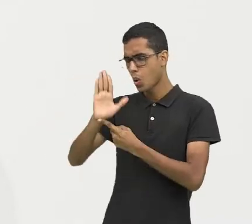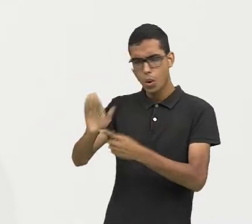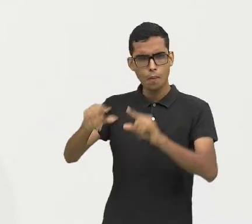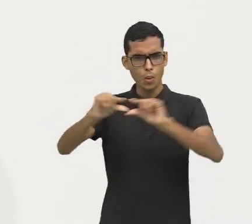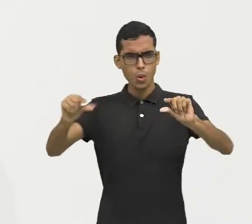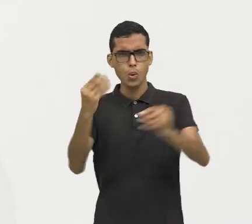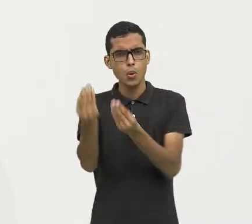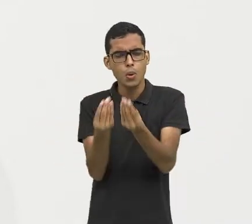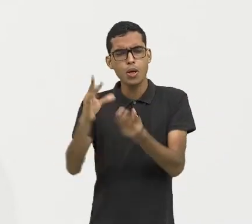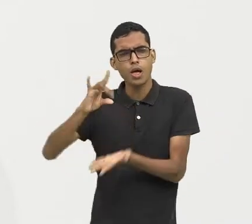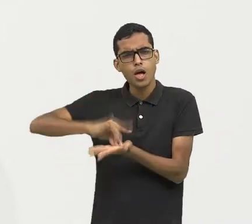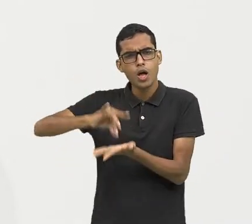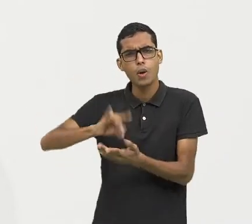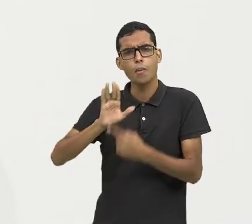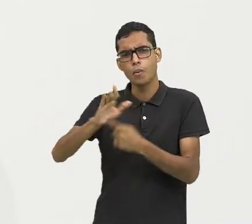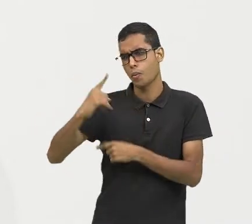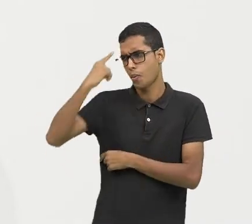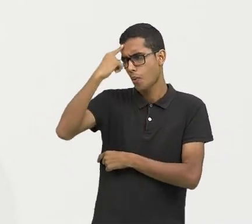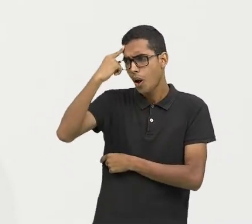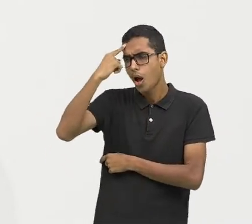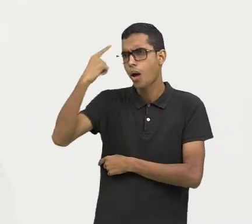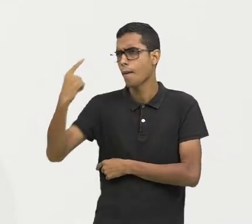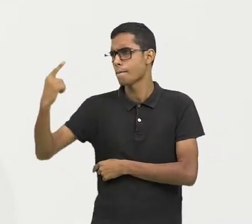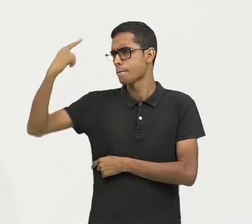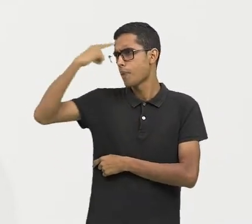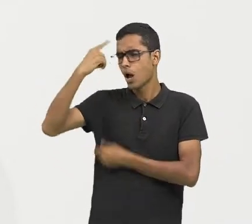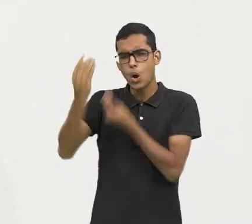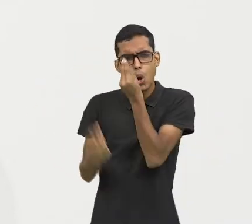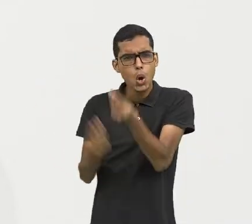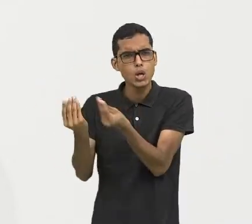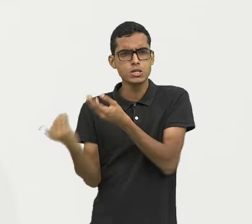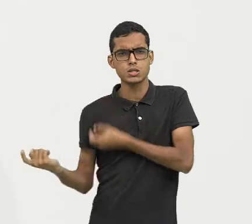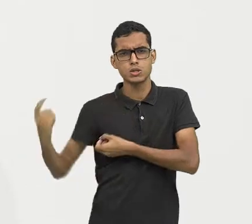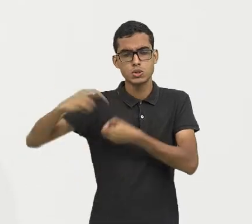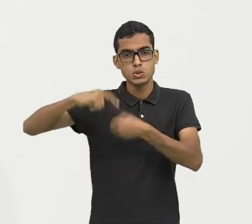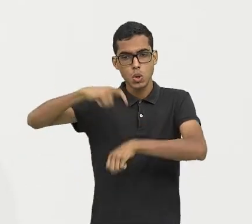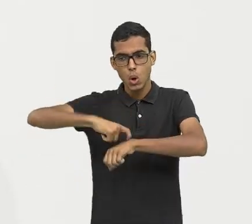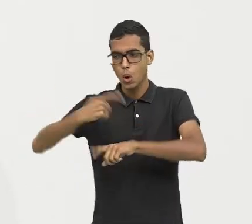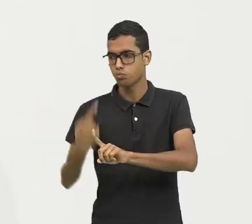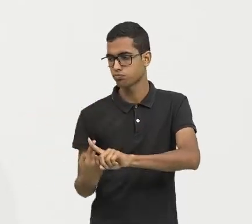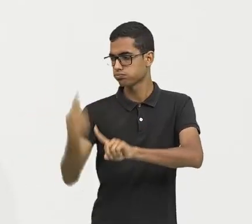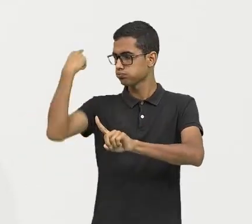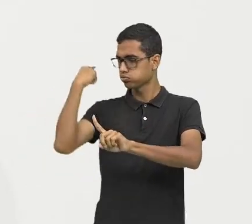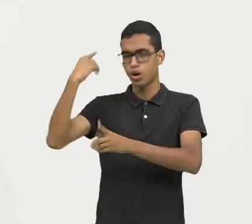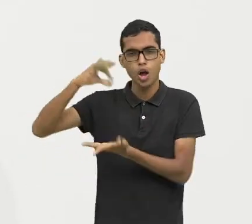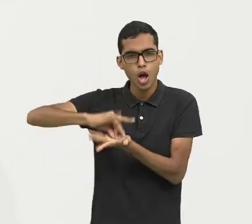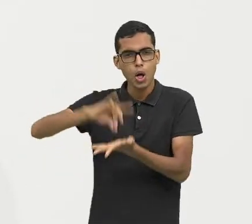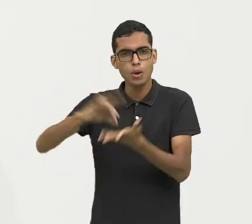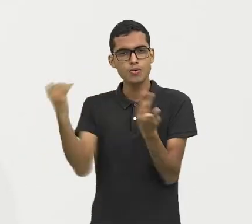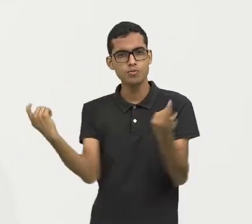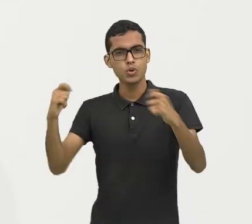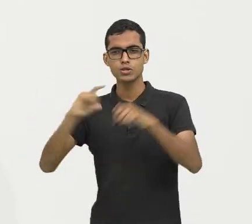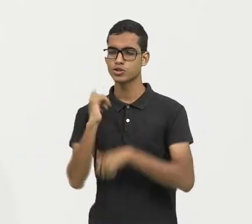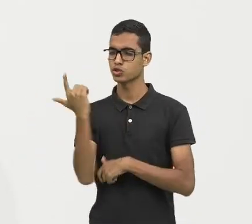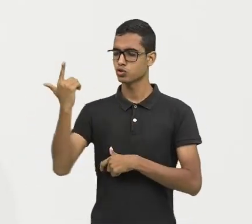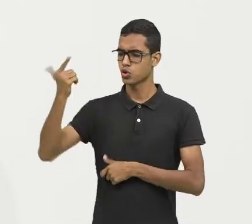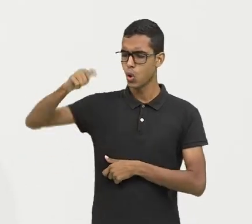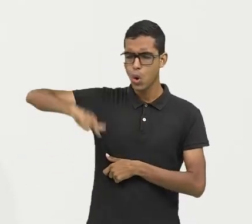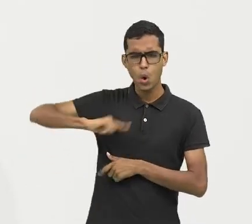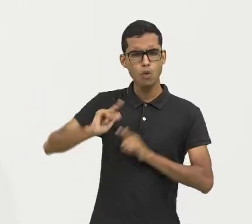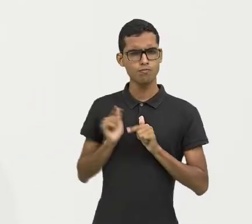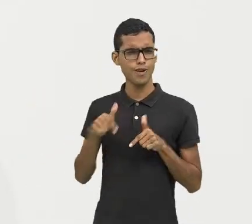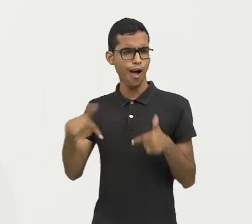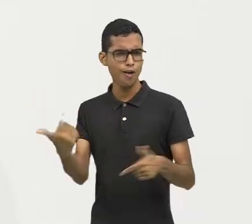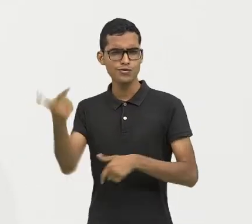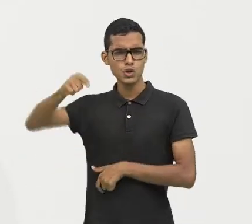verso, está exatamente a refletir sobre essa ideia de volta no tempo, né? De poder fazer tudo de novo. E perceba que ele